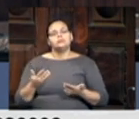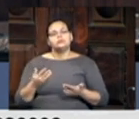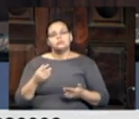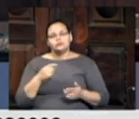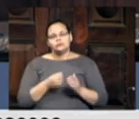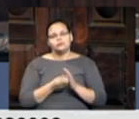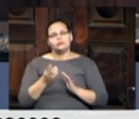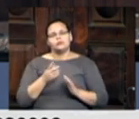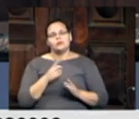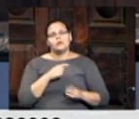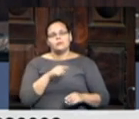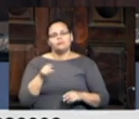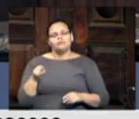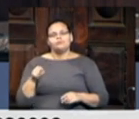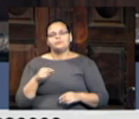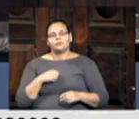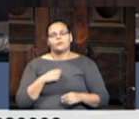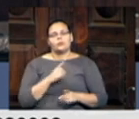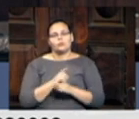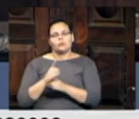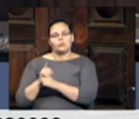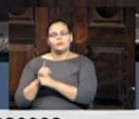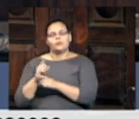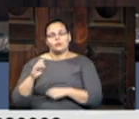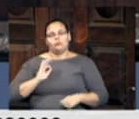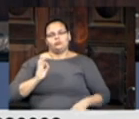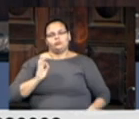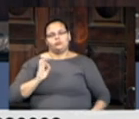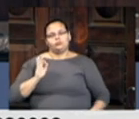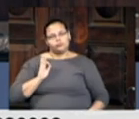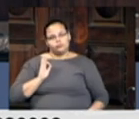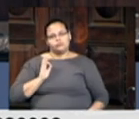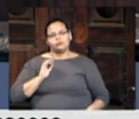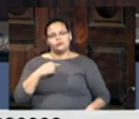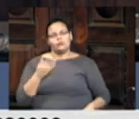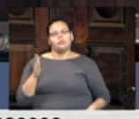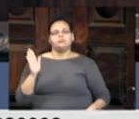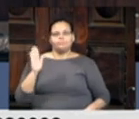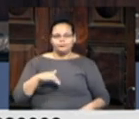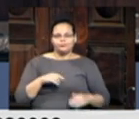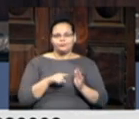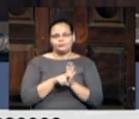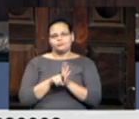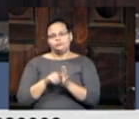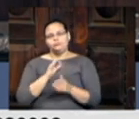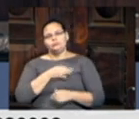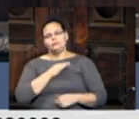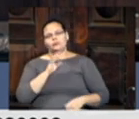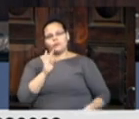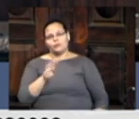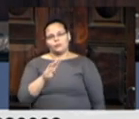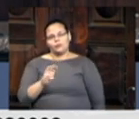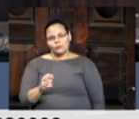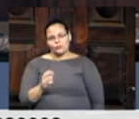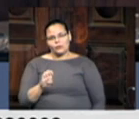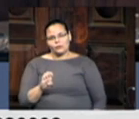feitas pela Polícia Federal ou trazidas pela fiscalização do TRE?